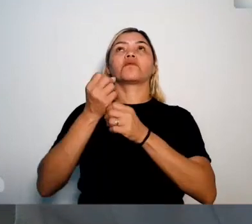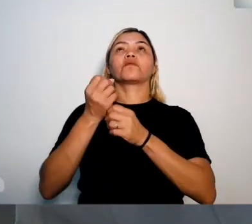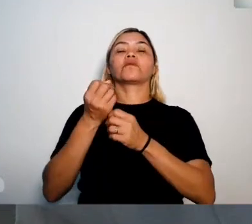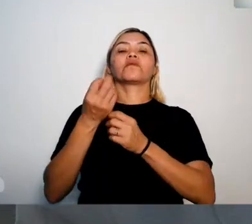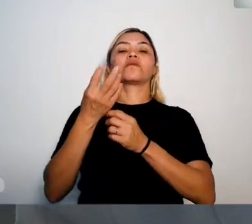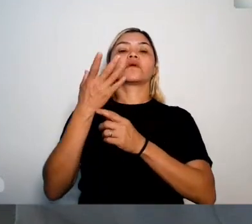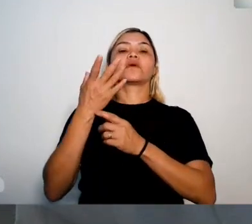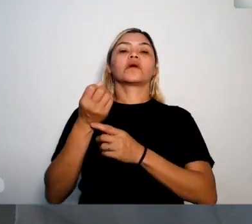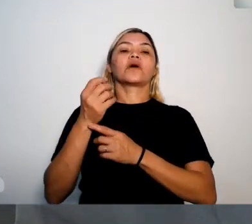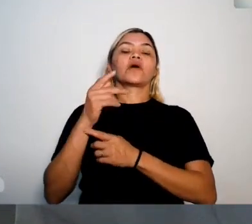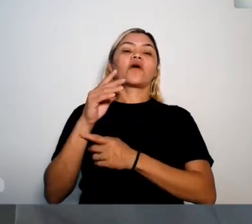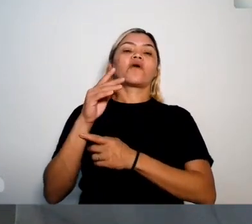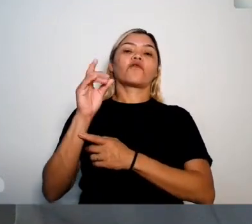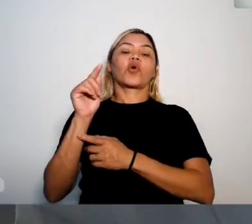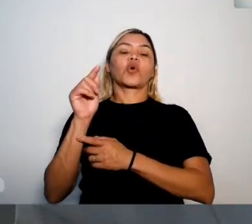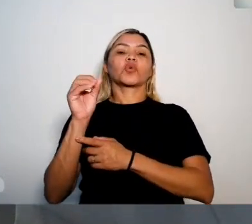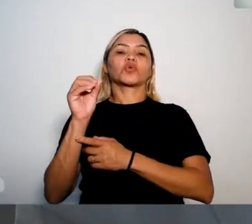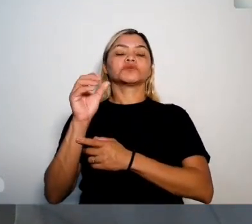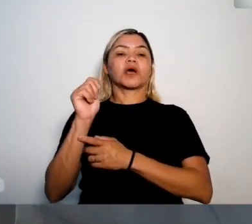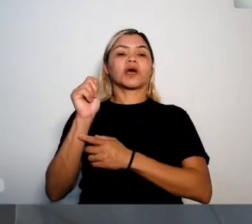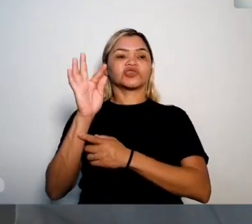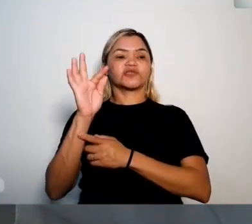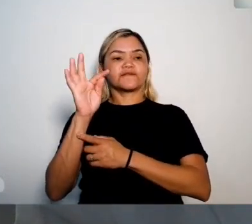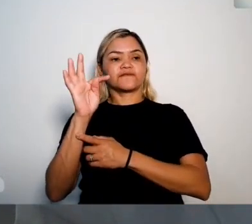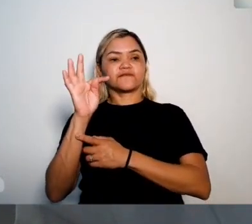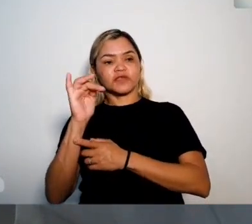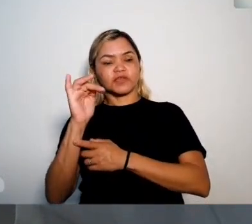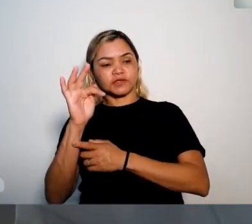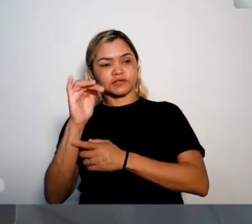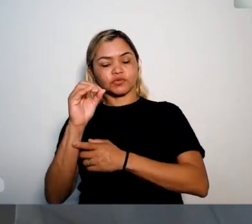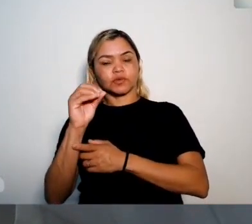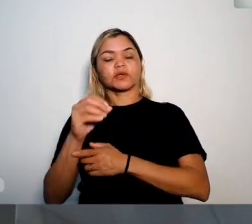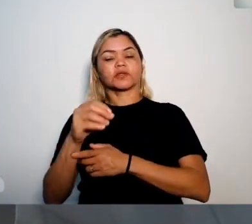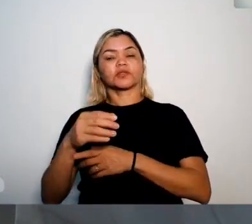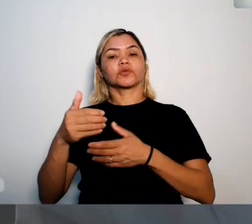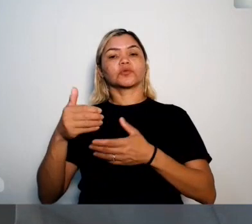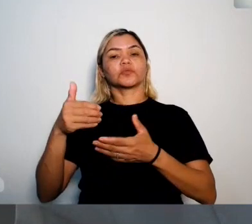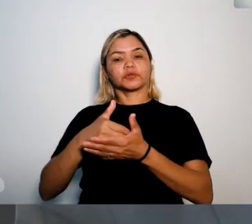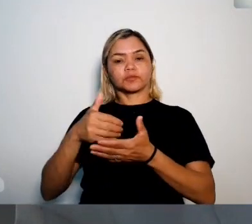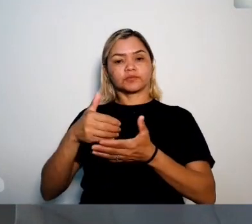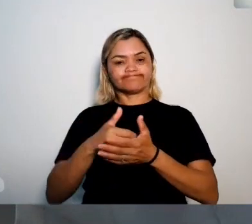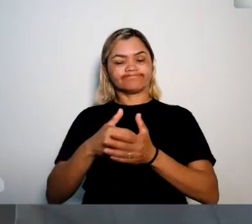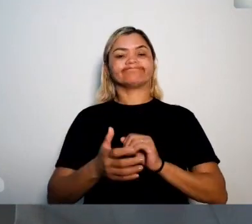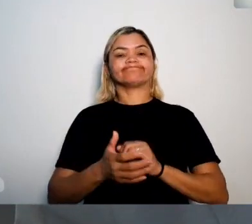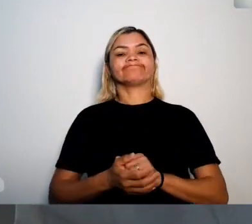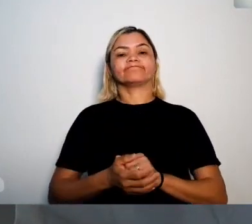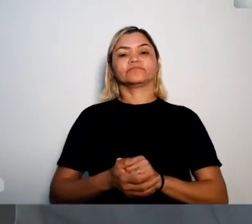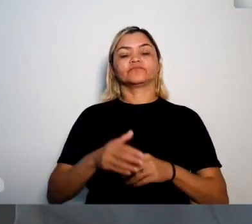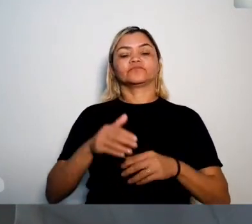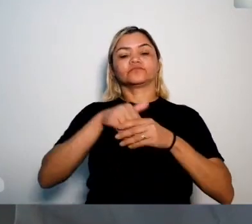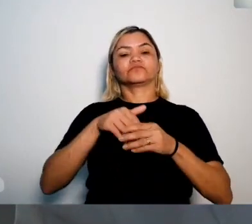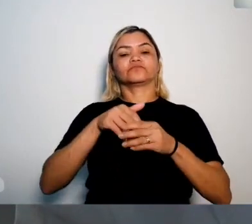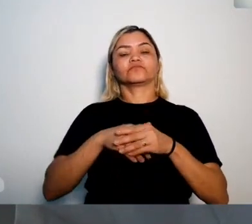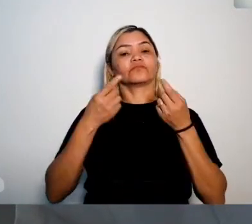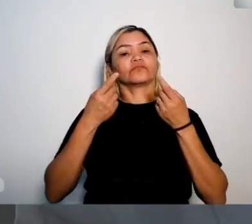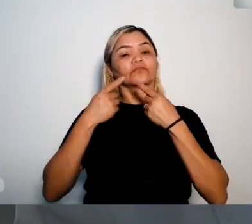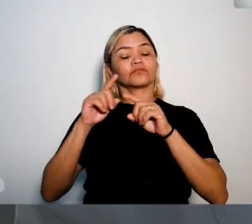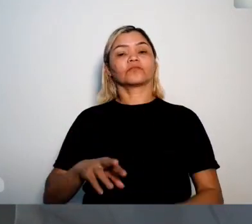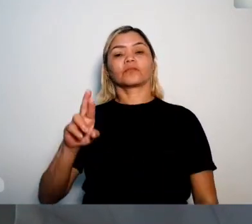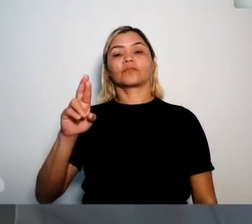Botucatu. Solicito, vereador Abelardo, que vote contra. Solicito a vereadora Rose, que vote